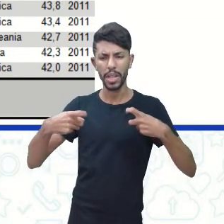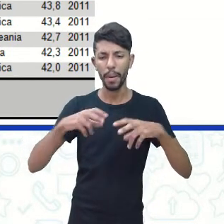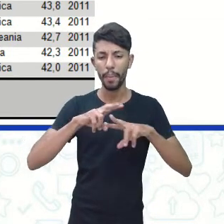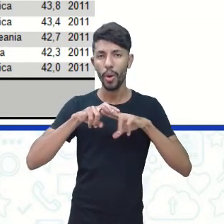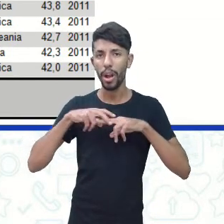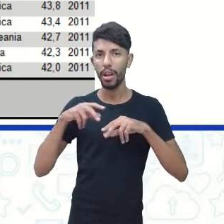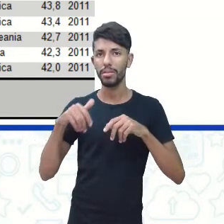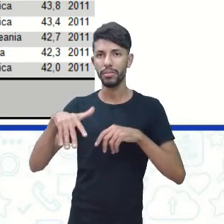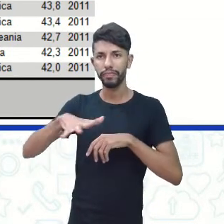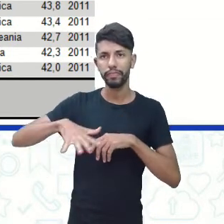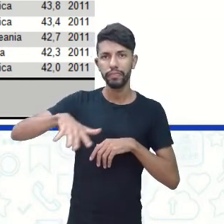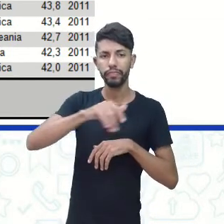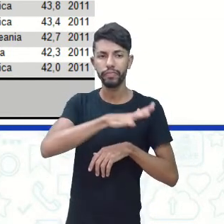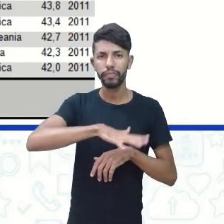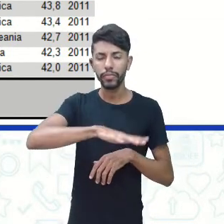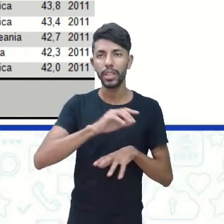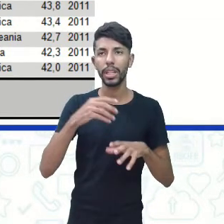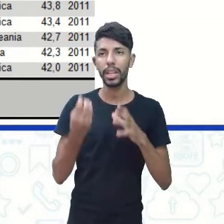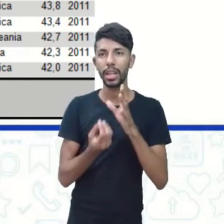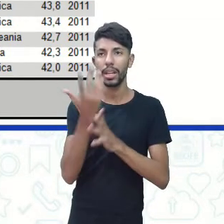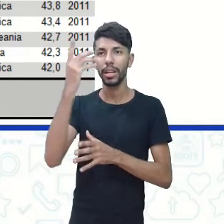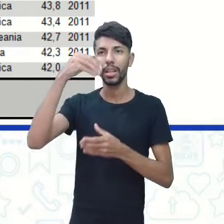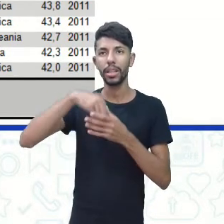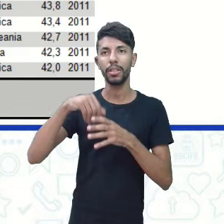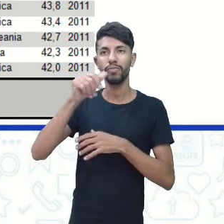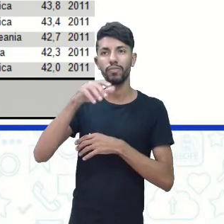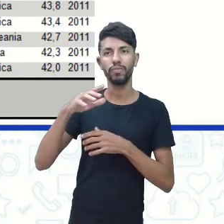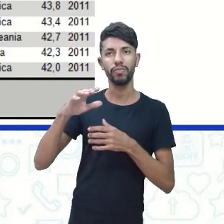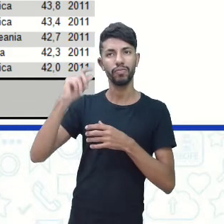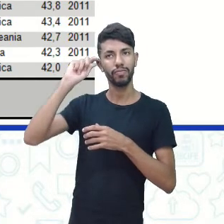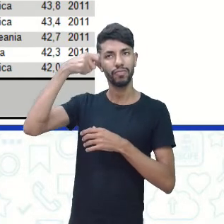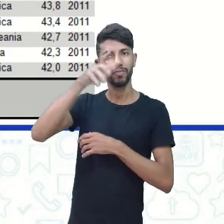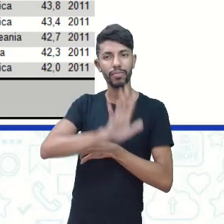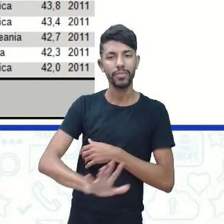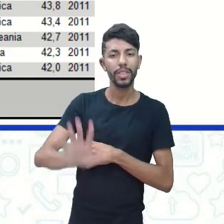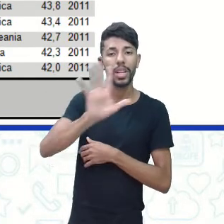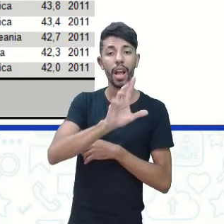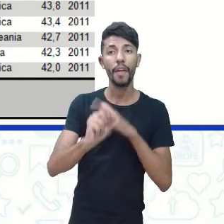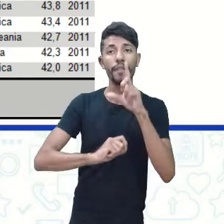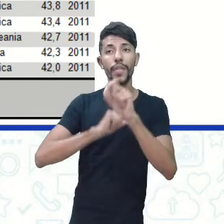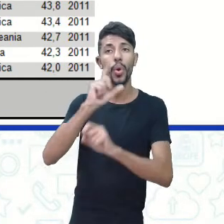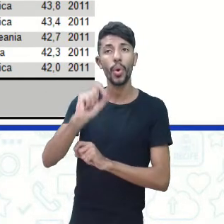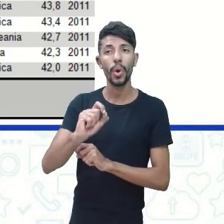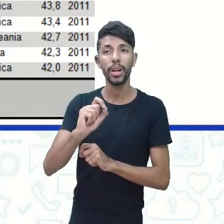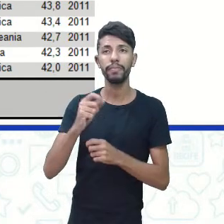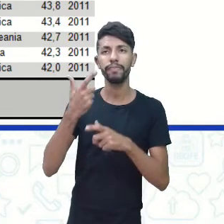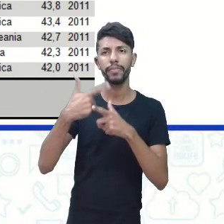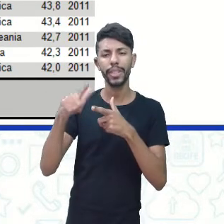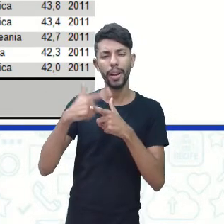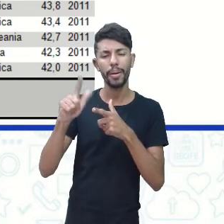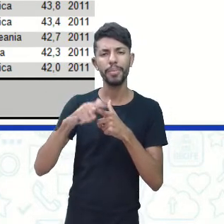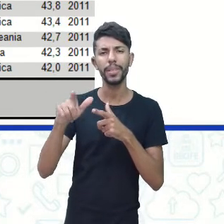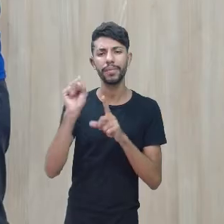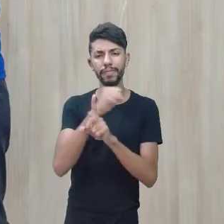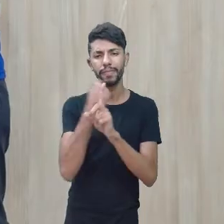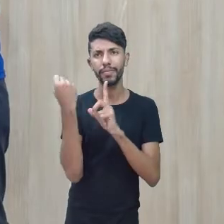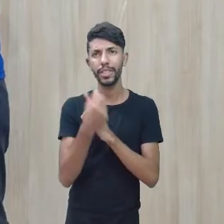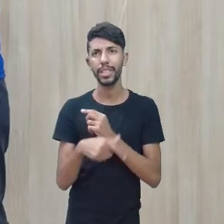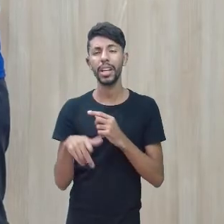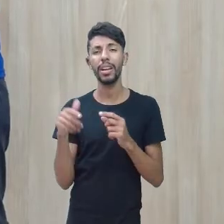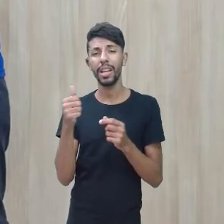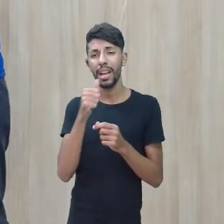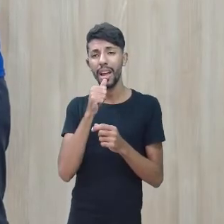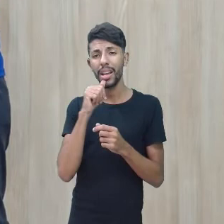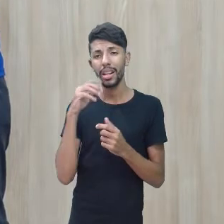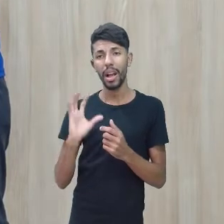continente africano uma série de problemas sociais que vai refletir até nos dias de hoje. Se